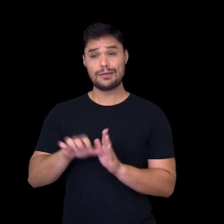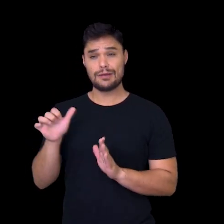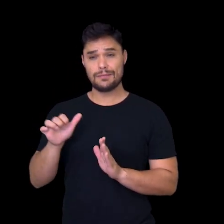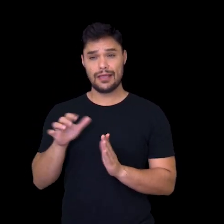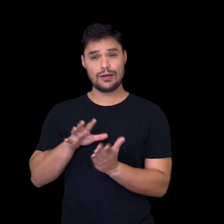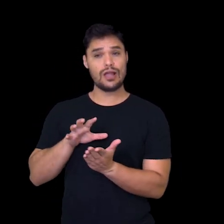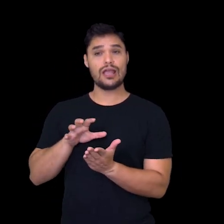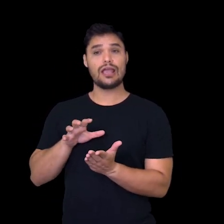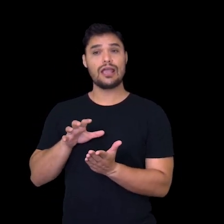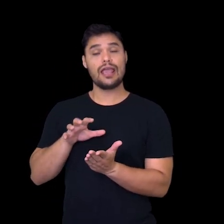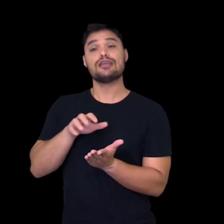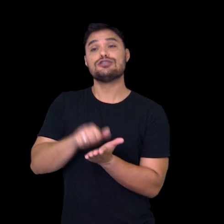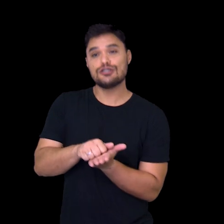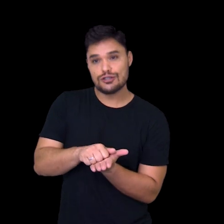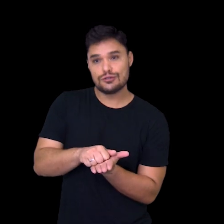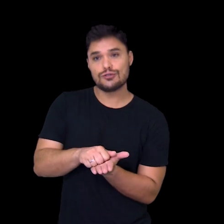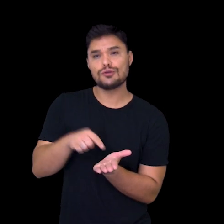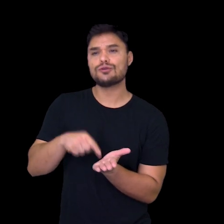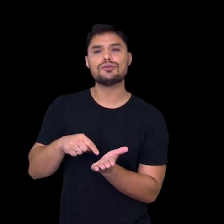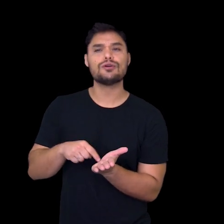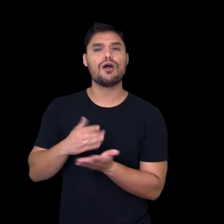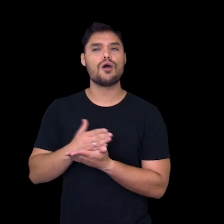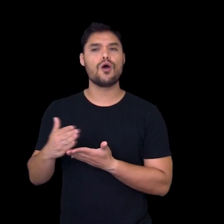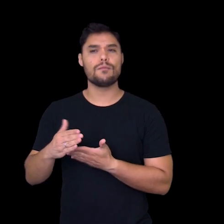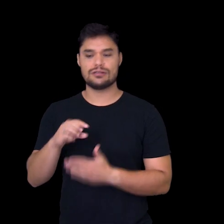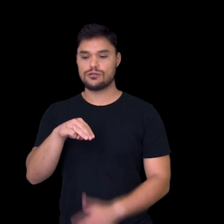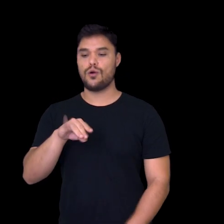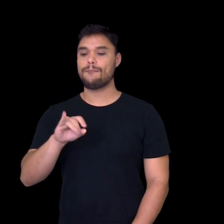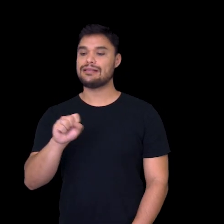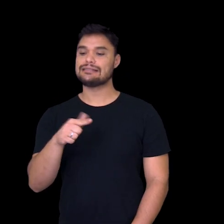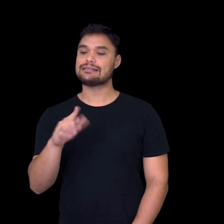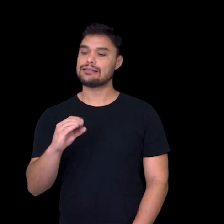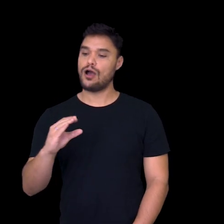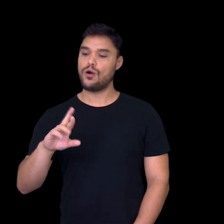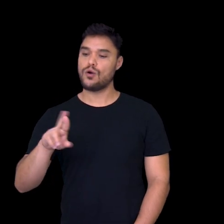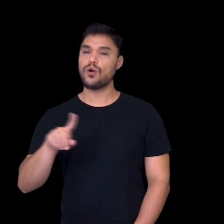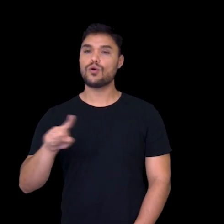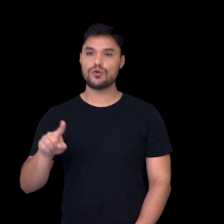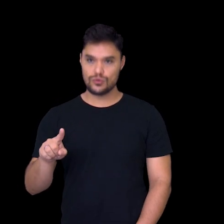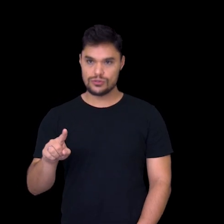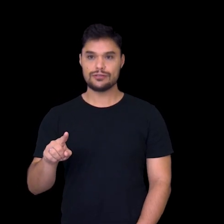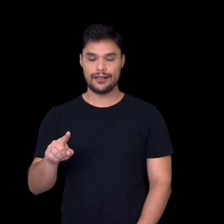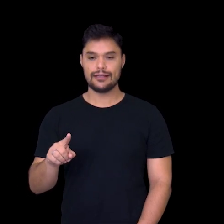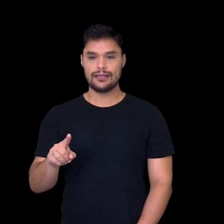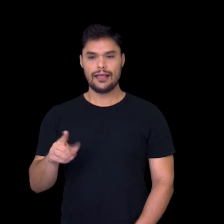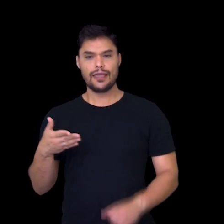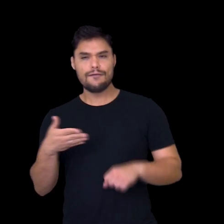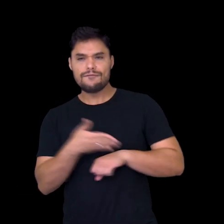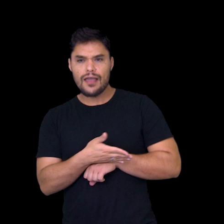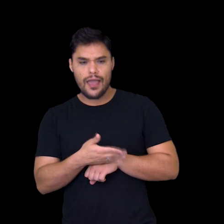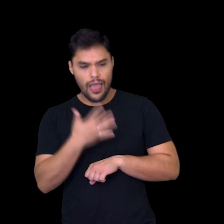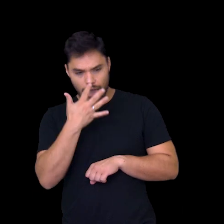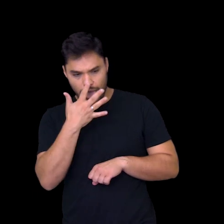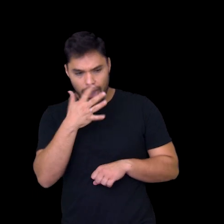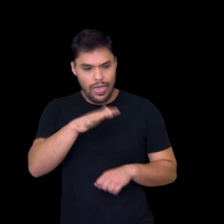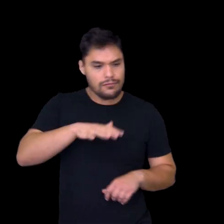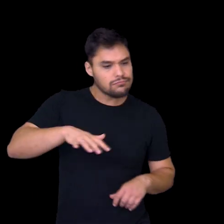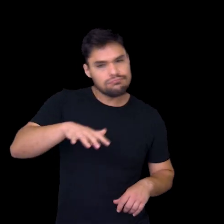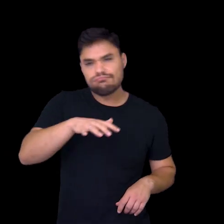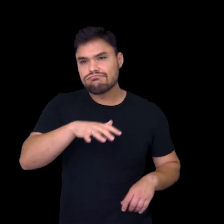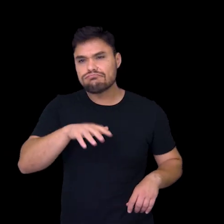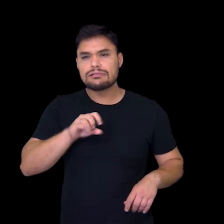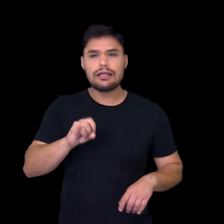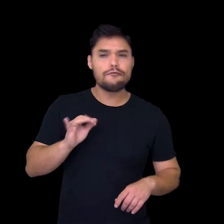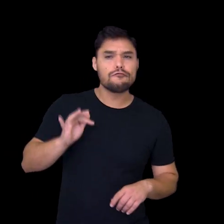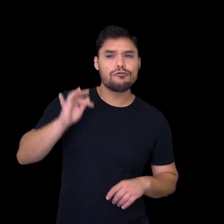Os primeiros registros que ela cita partem da chamada Missão Cruz, né? Que veio dar uma olhada aqui se essa região serviria